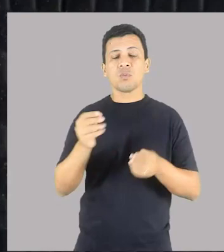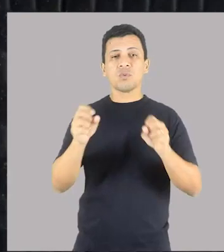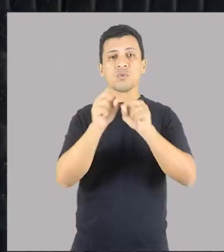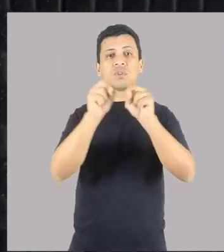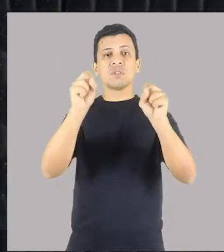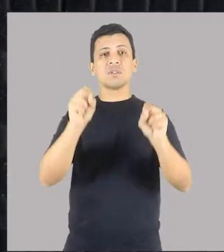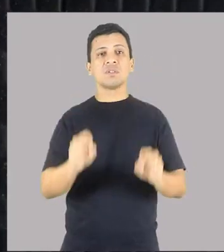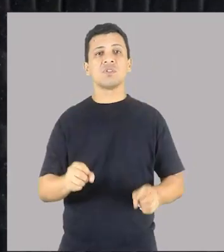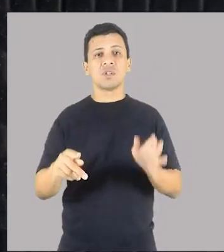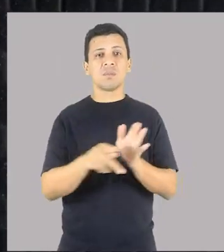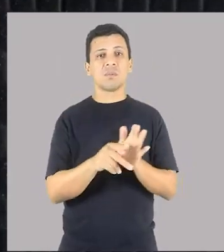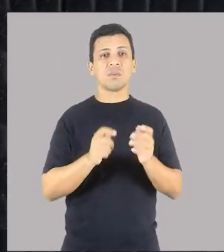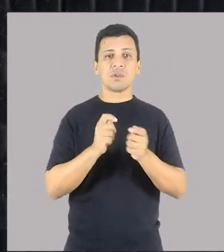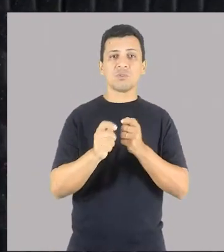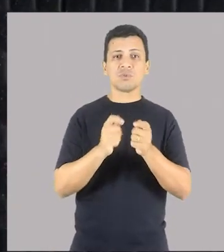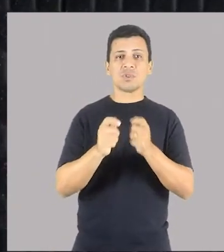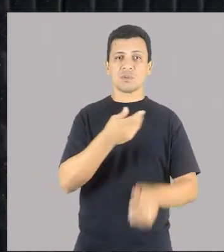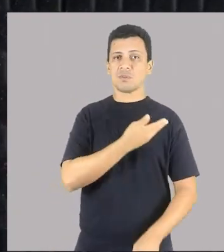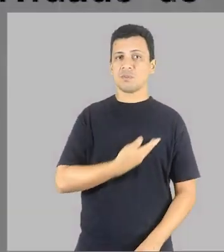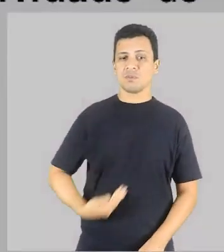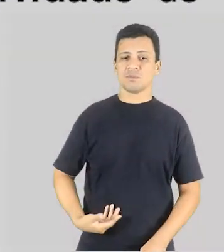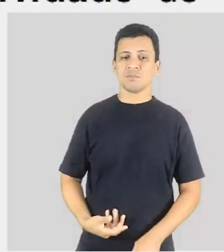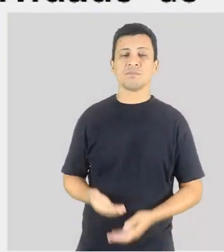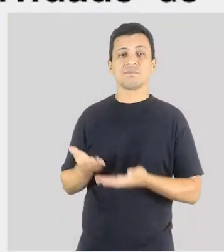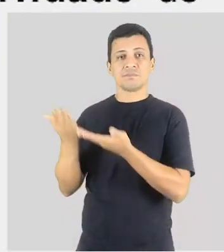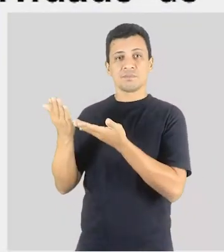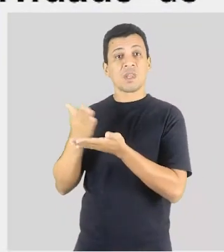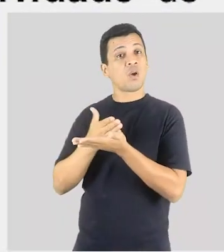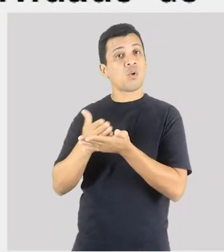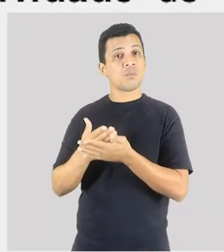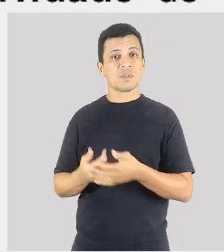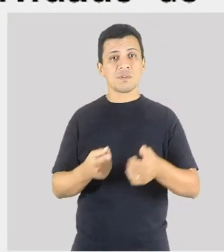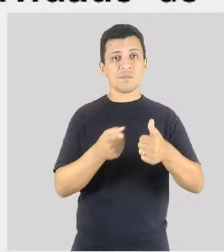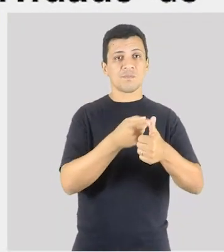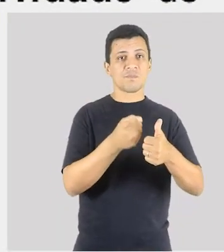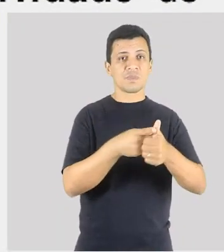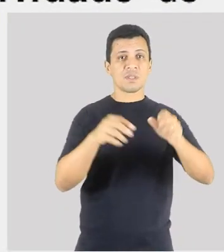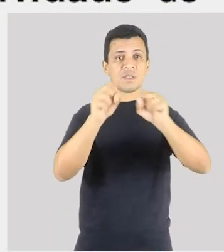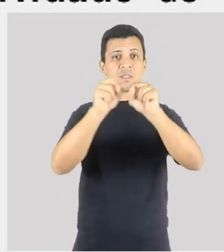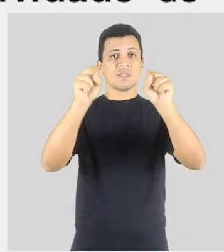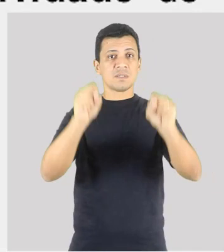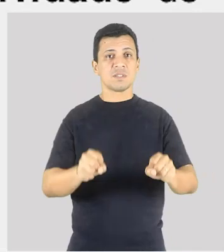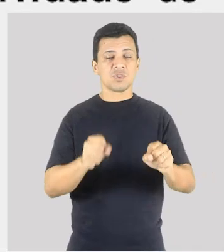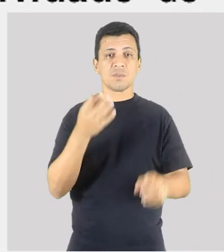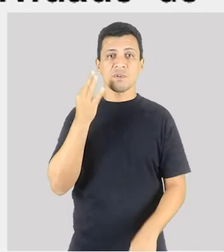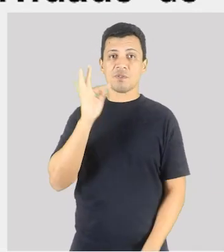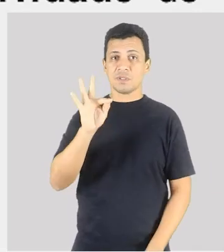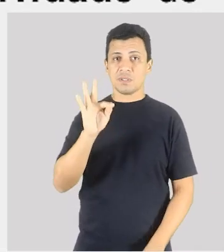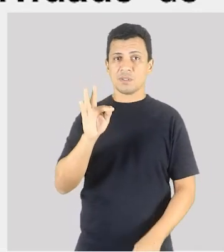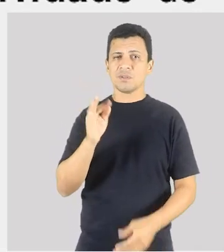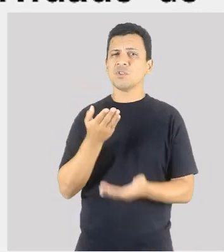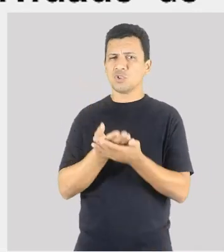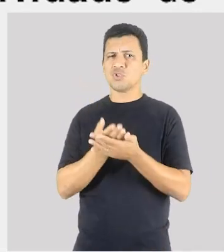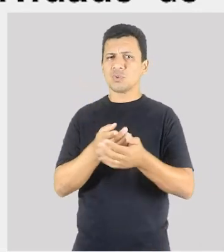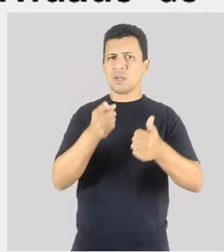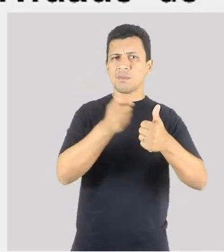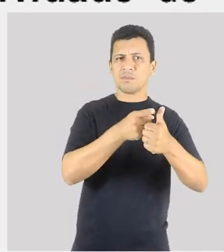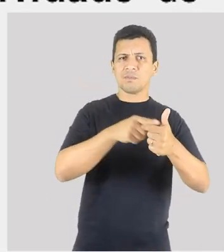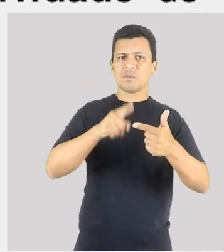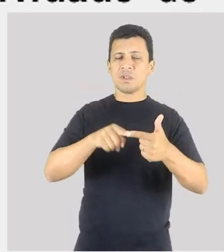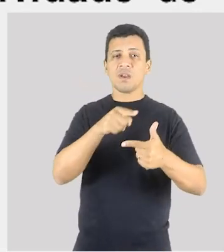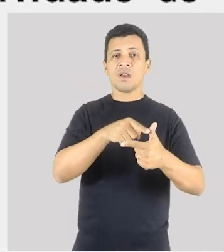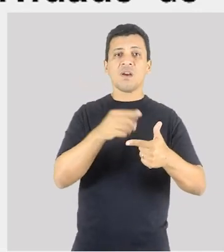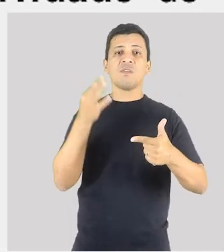sistemas da administração pública. Inicialmente, o sistema francês. Vamos estudar aqui dois sistemas, basicamente, o